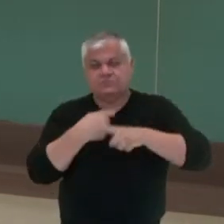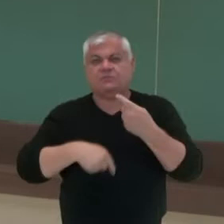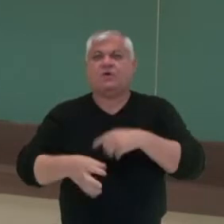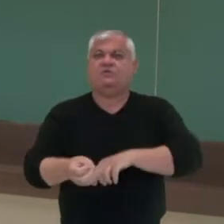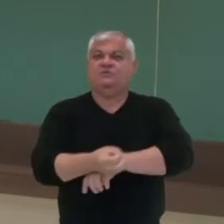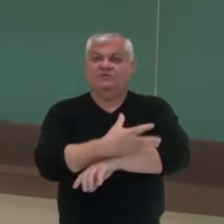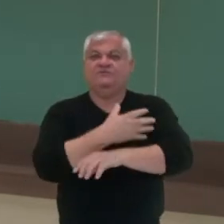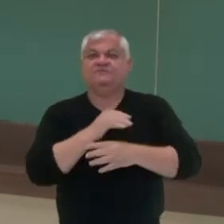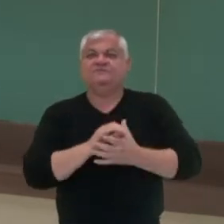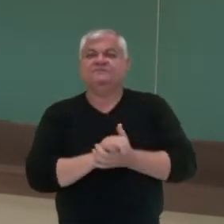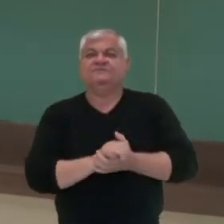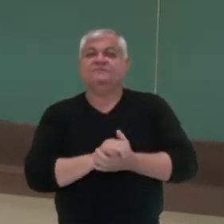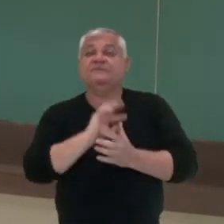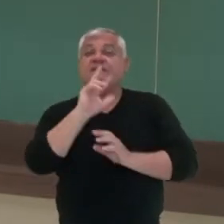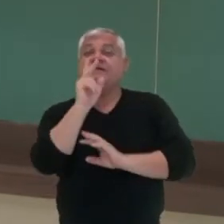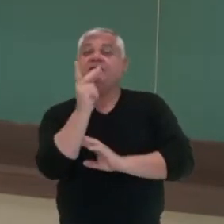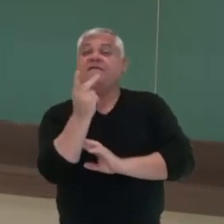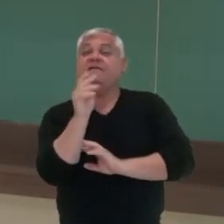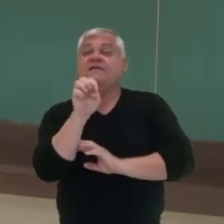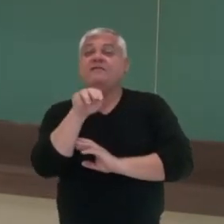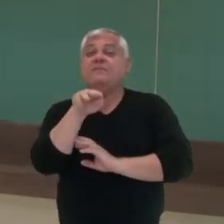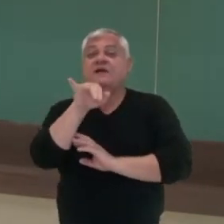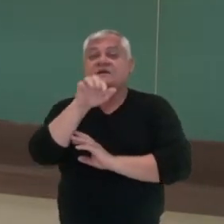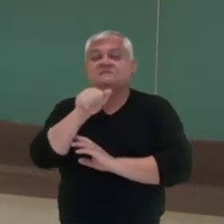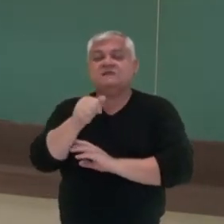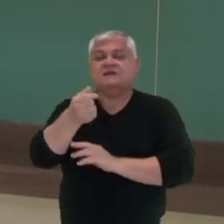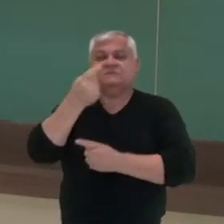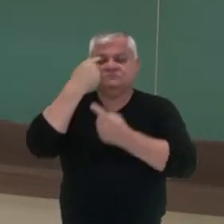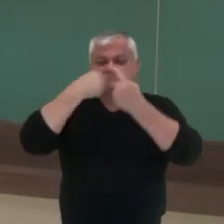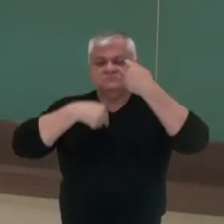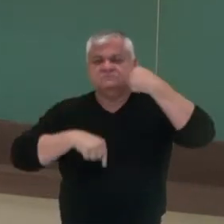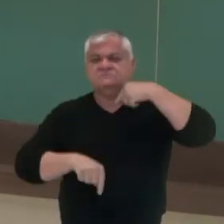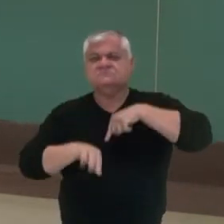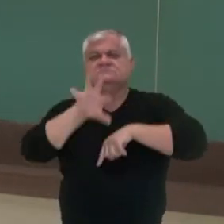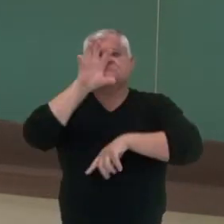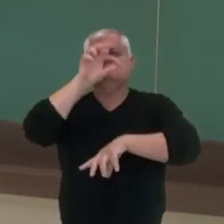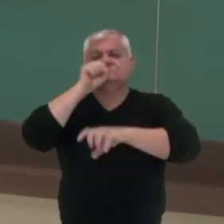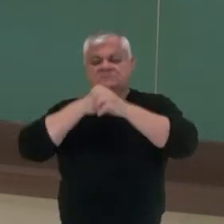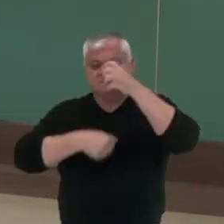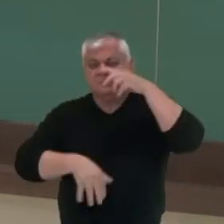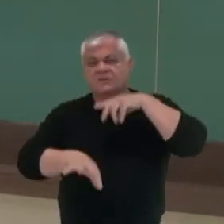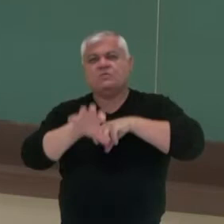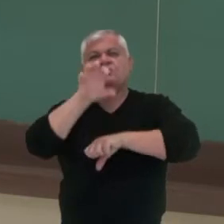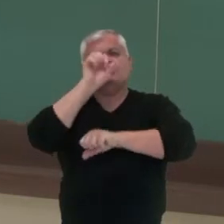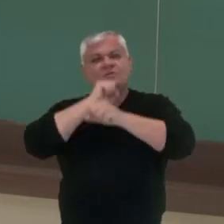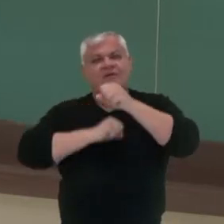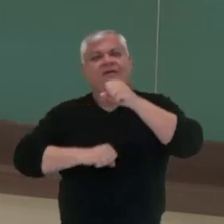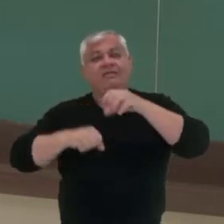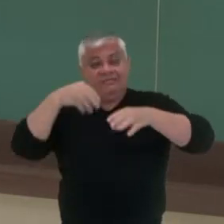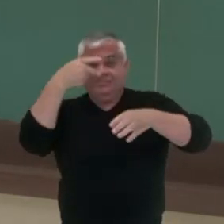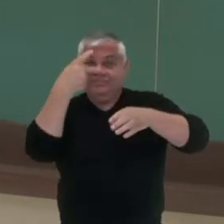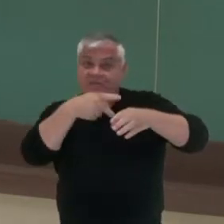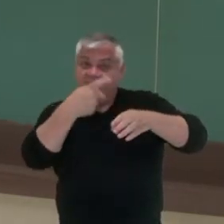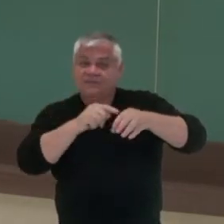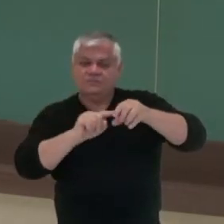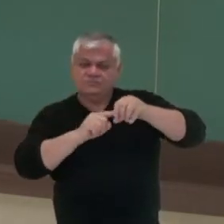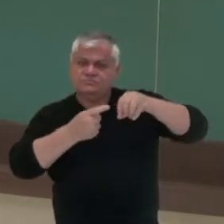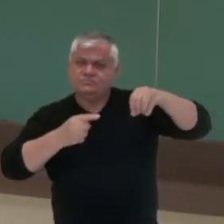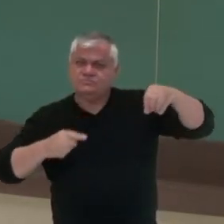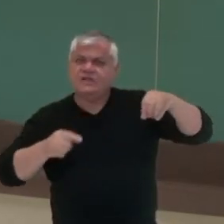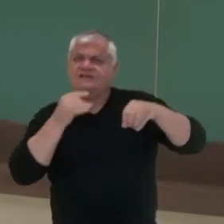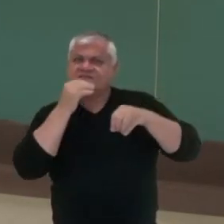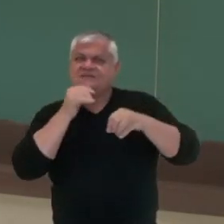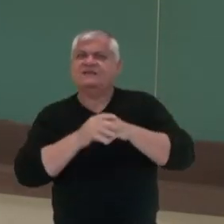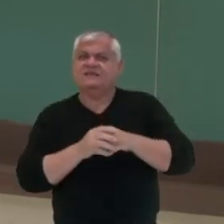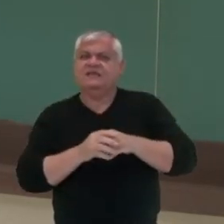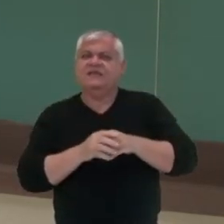As hemácias fazem o processo da troca gasosa. A troca gasosa tem esse nome de hematose. Onde vai ocorrer a troca gasosa? Lá